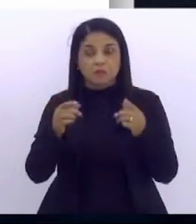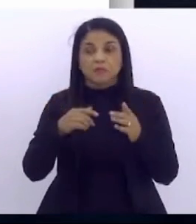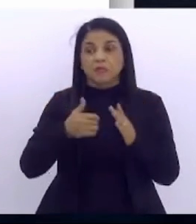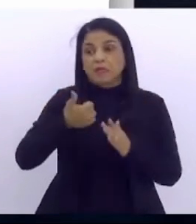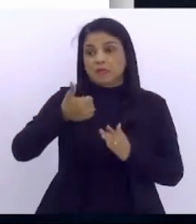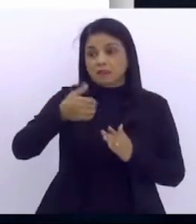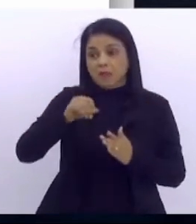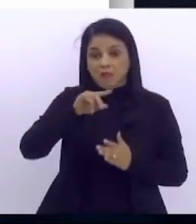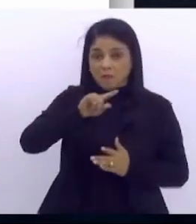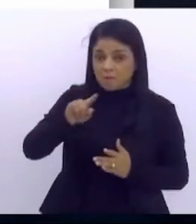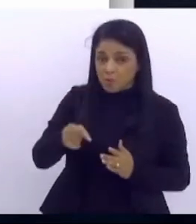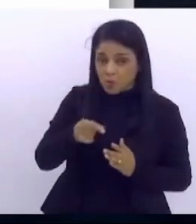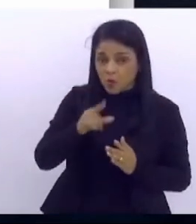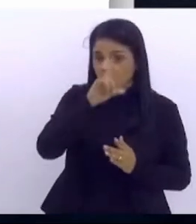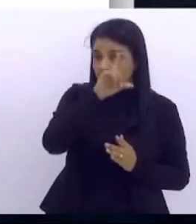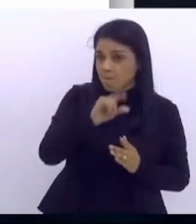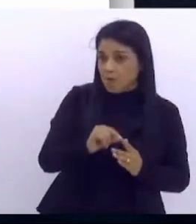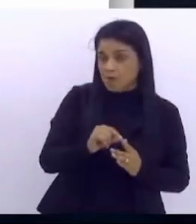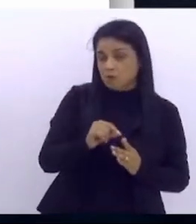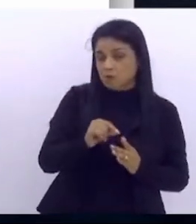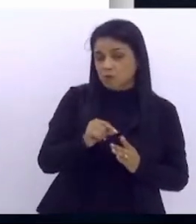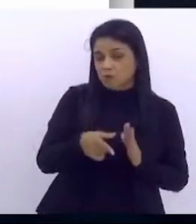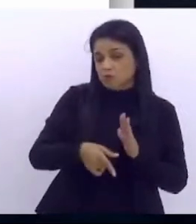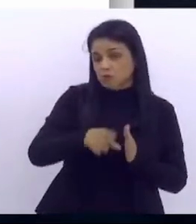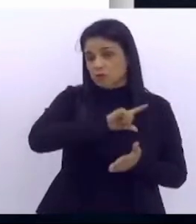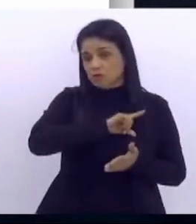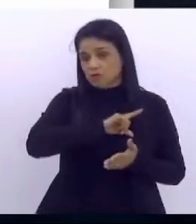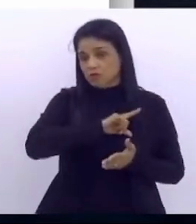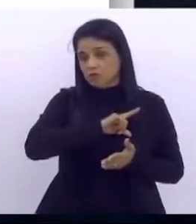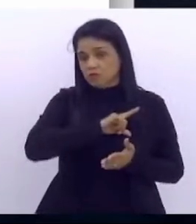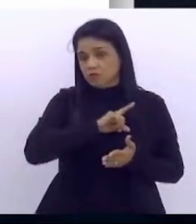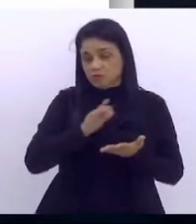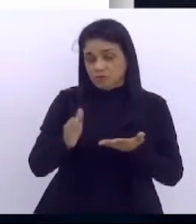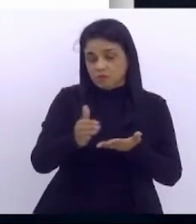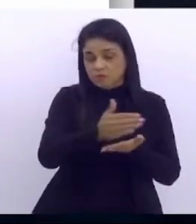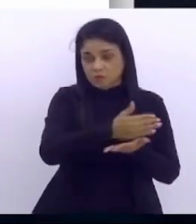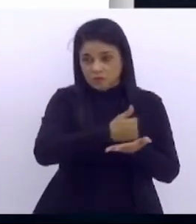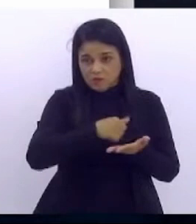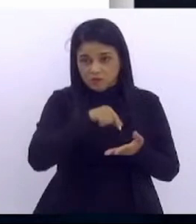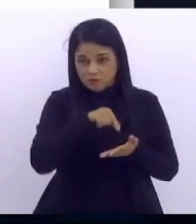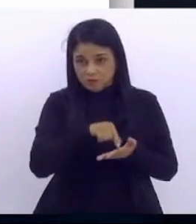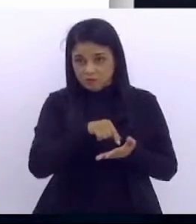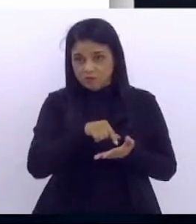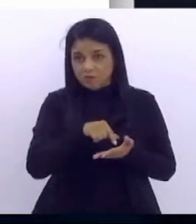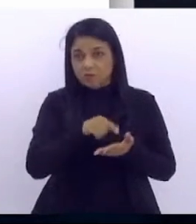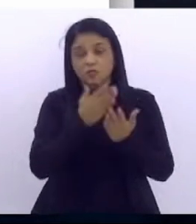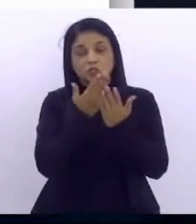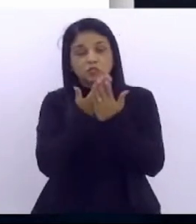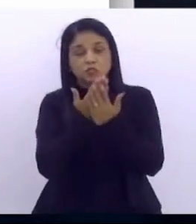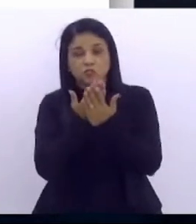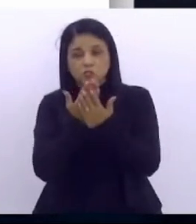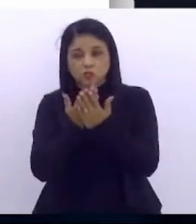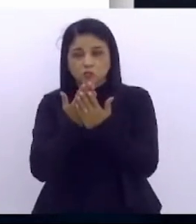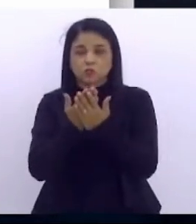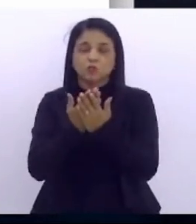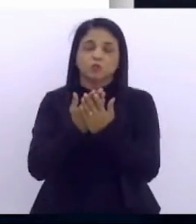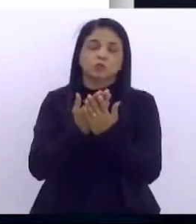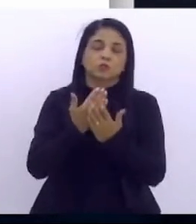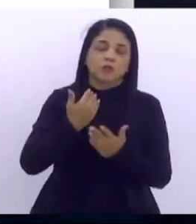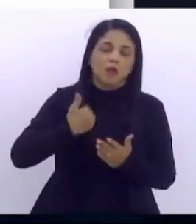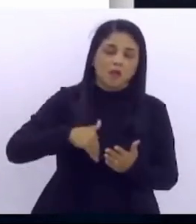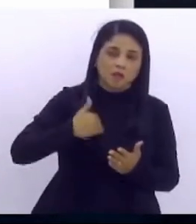era menos do que acontecia antes, por lógica e também por dados. E esse estudo do México, assim como da